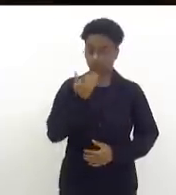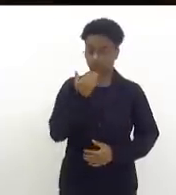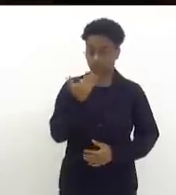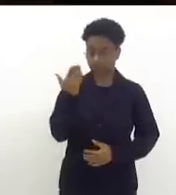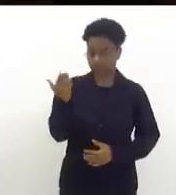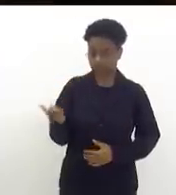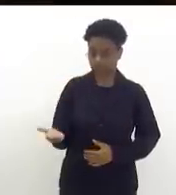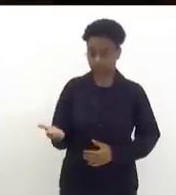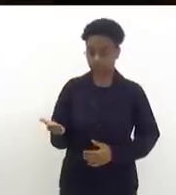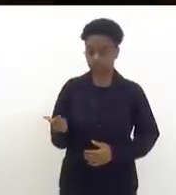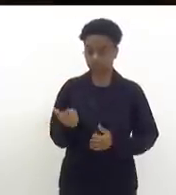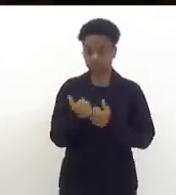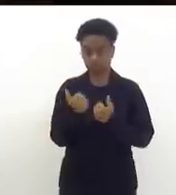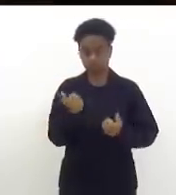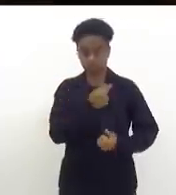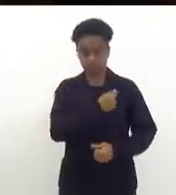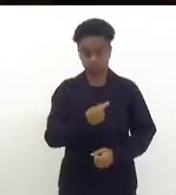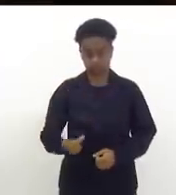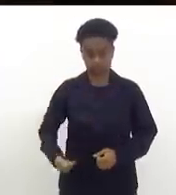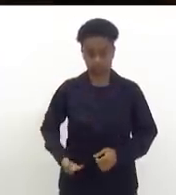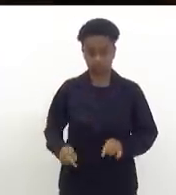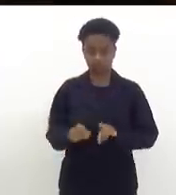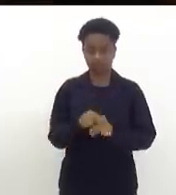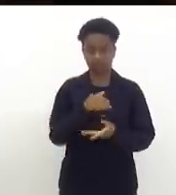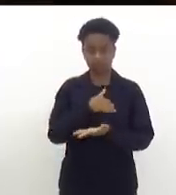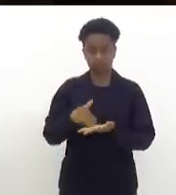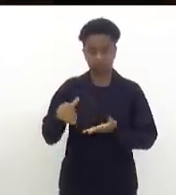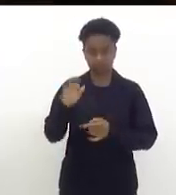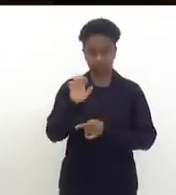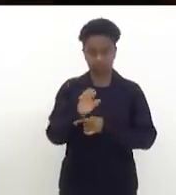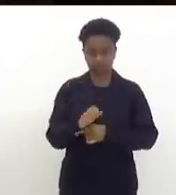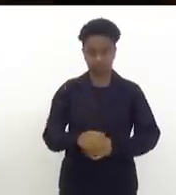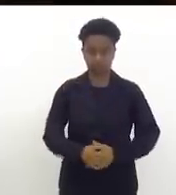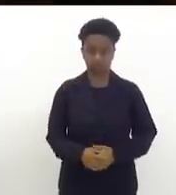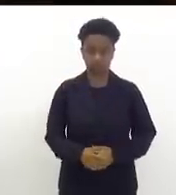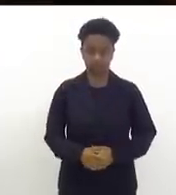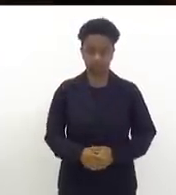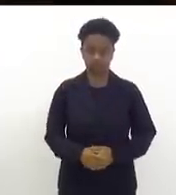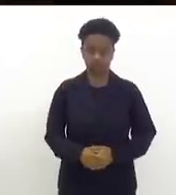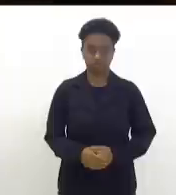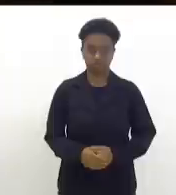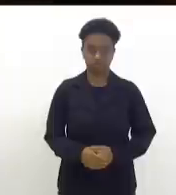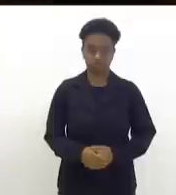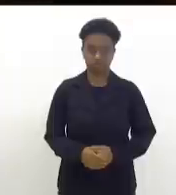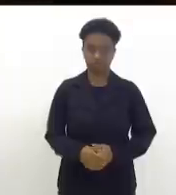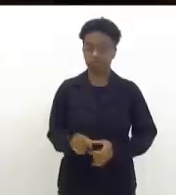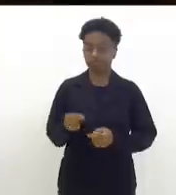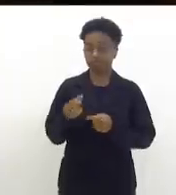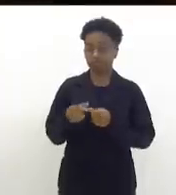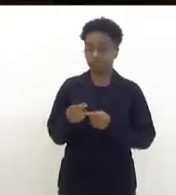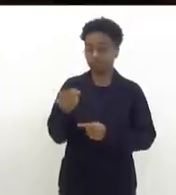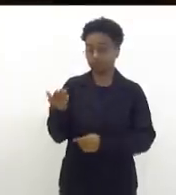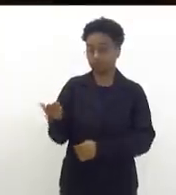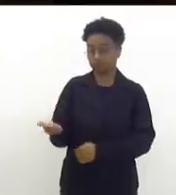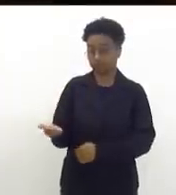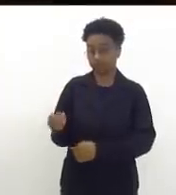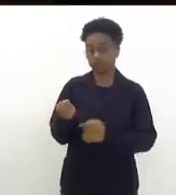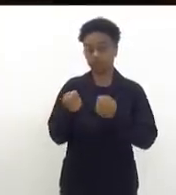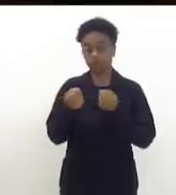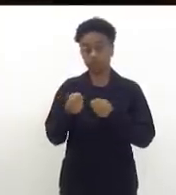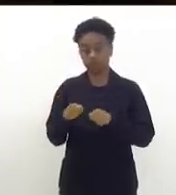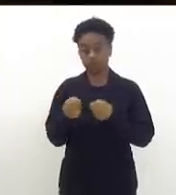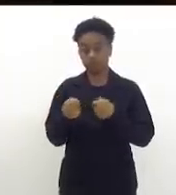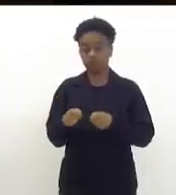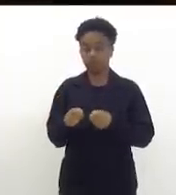ao nosso vice-governador e secretário de estado para que determine uma